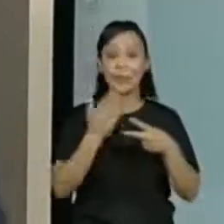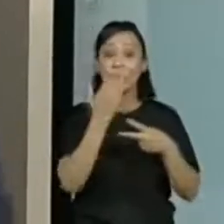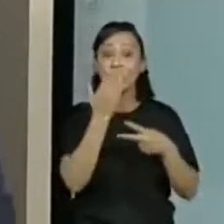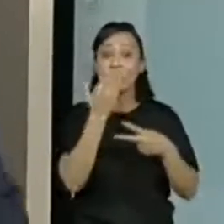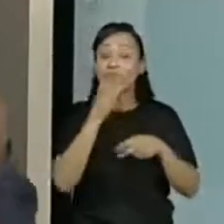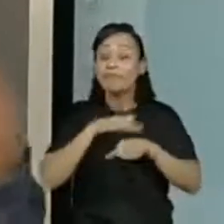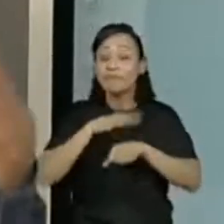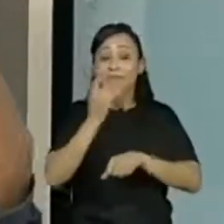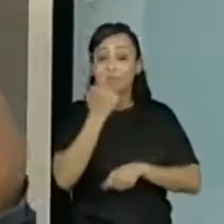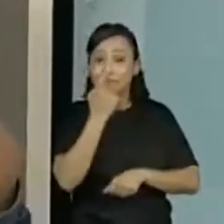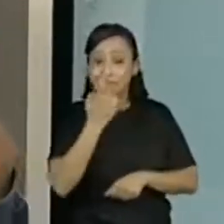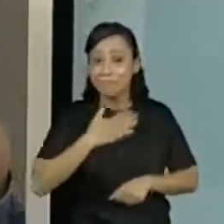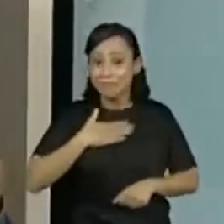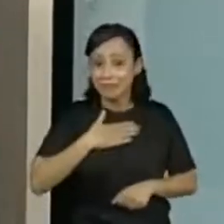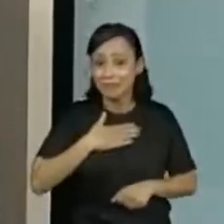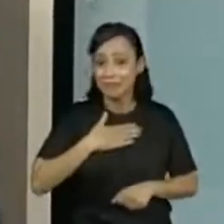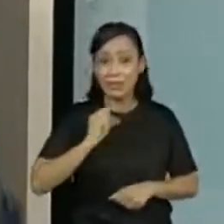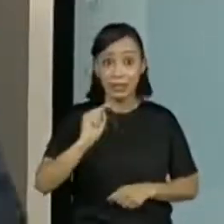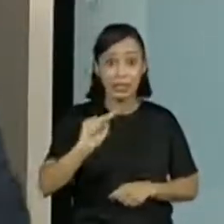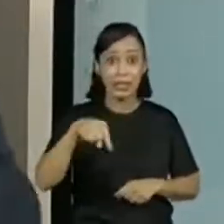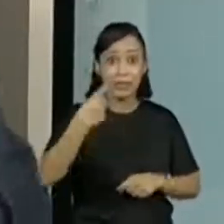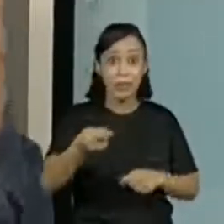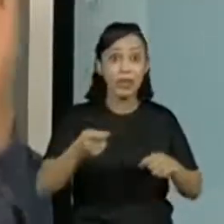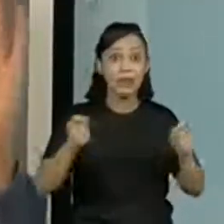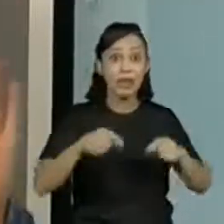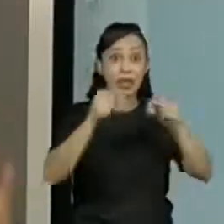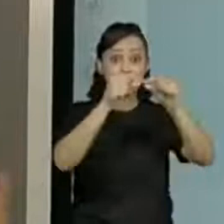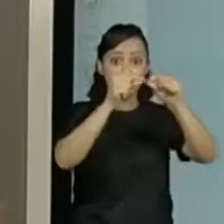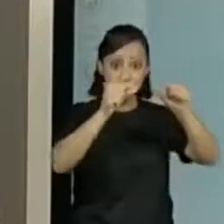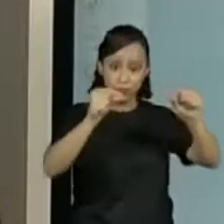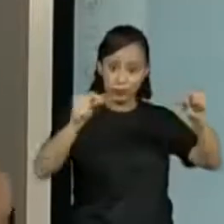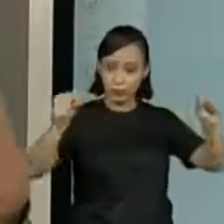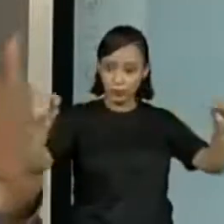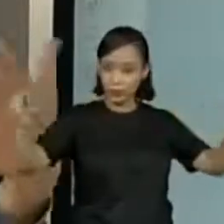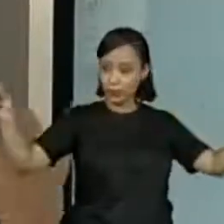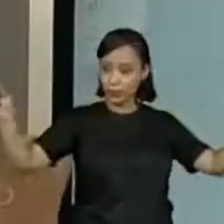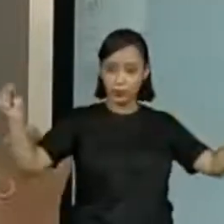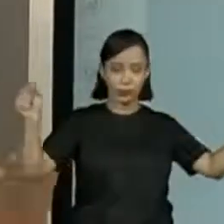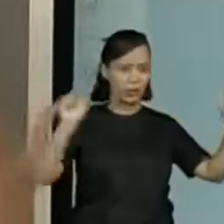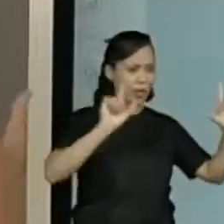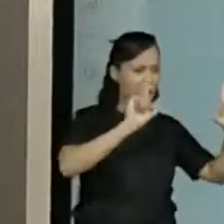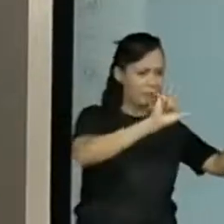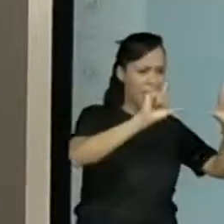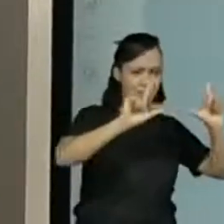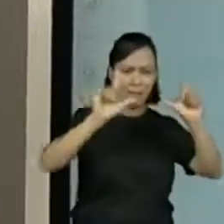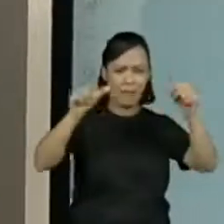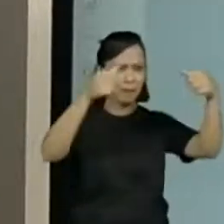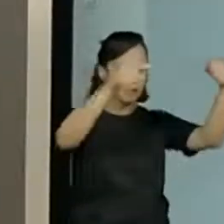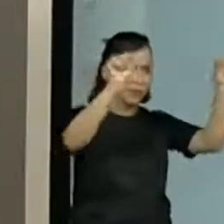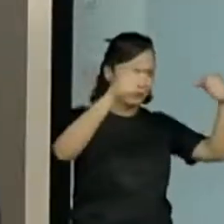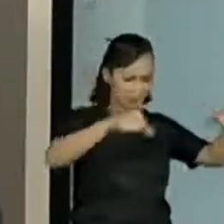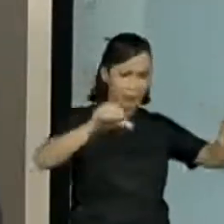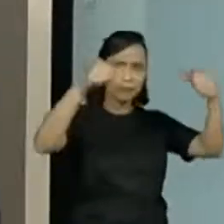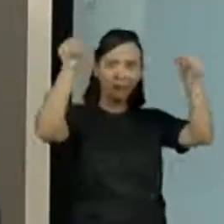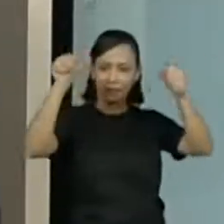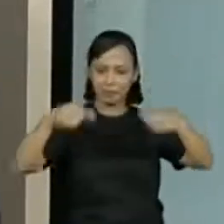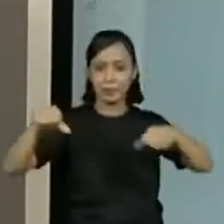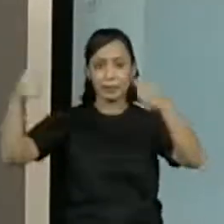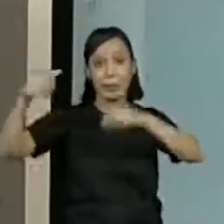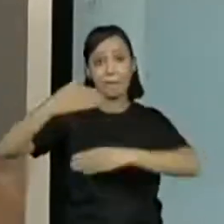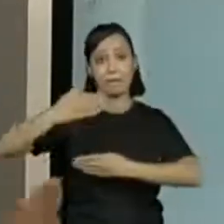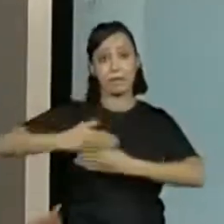vocês podem fazer um mural o mural a gente precisa de um espaço na parede tem que ver se todo mundo vai ter um espaço na